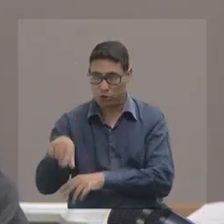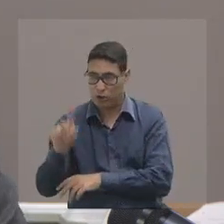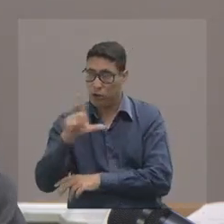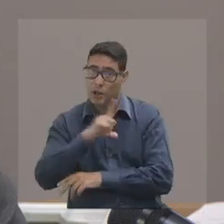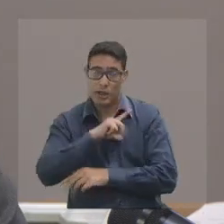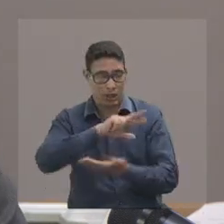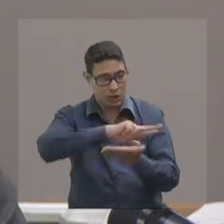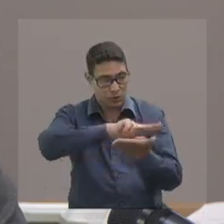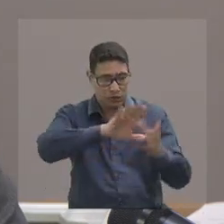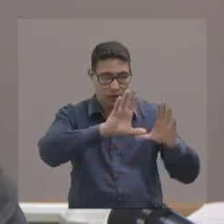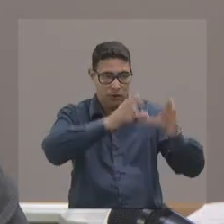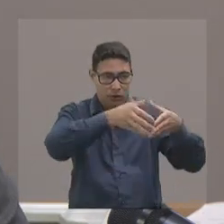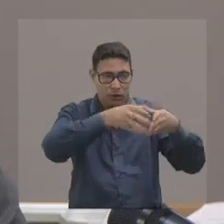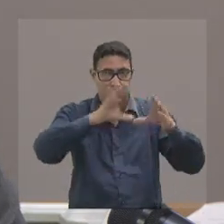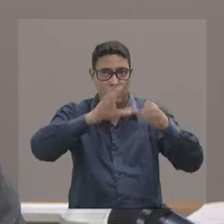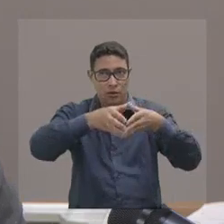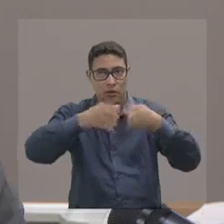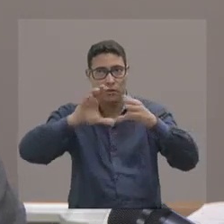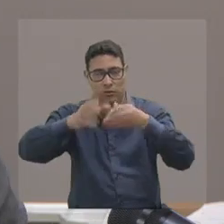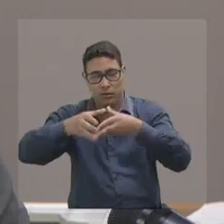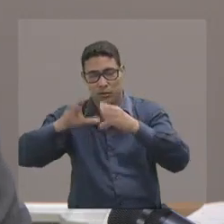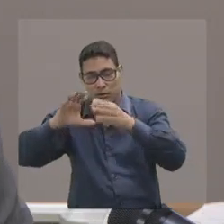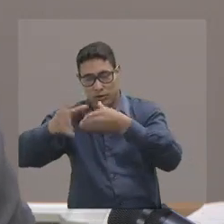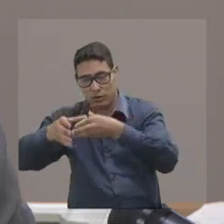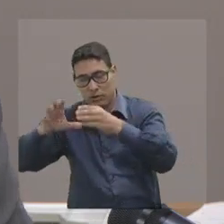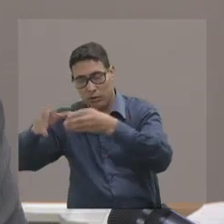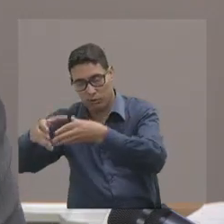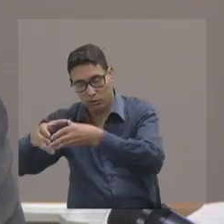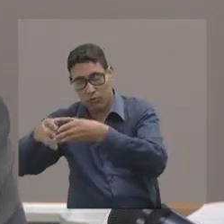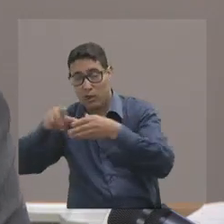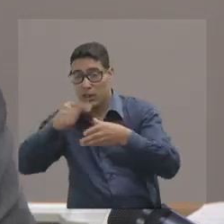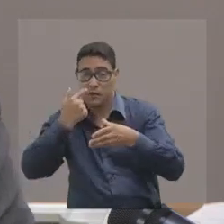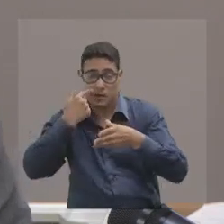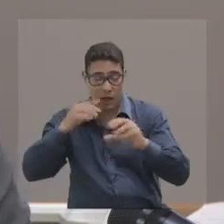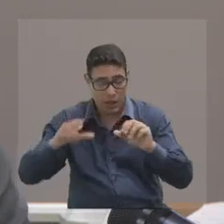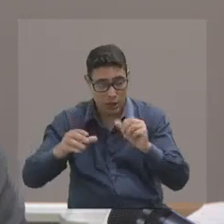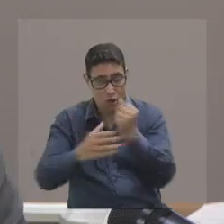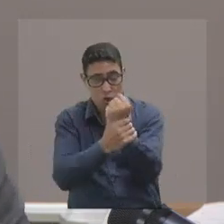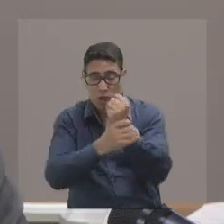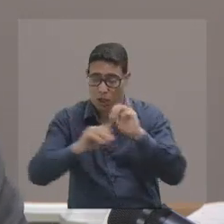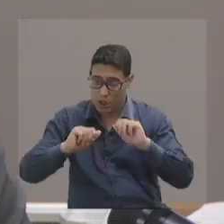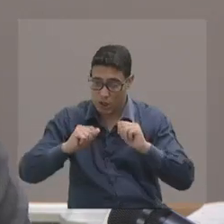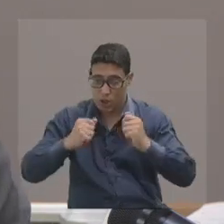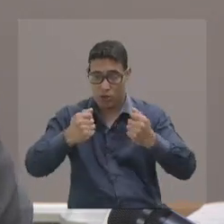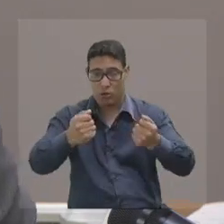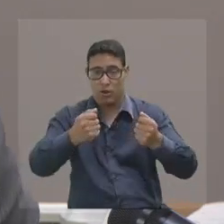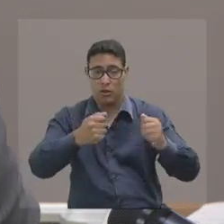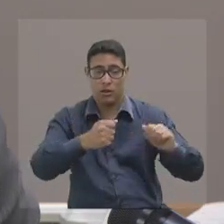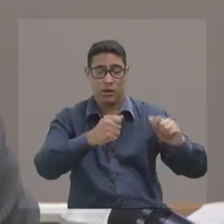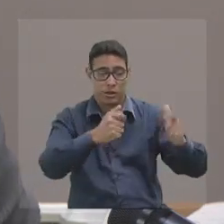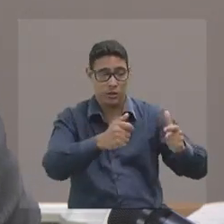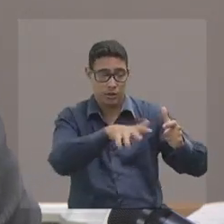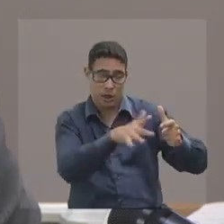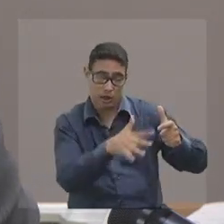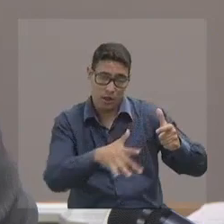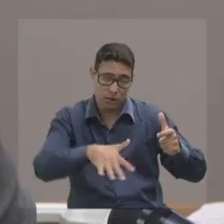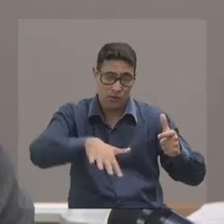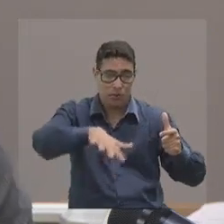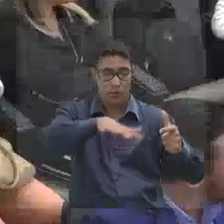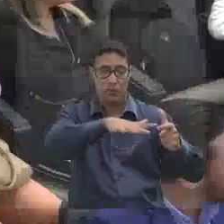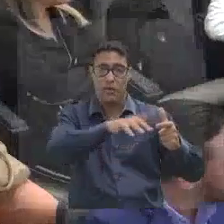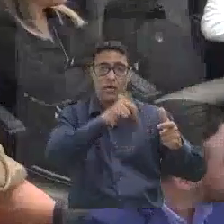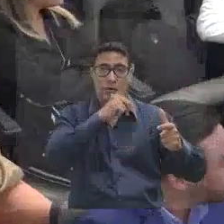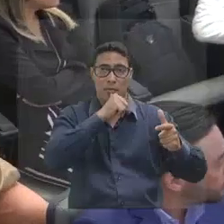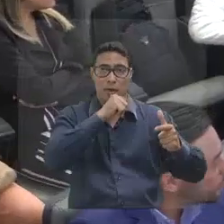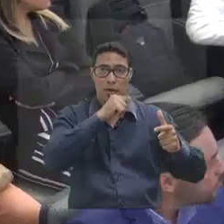órgãos para que nós tivéssemos garantido a segurança e a segurança das barragens no estado de Minas Gerais e um órgão que